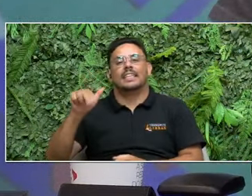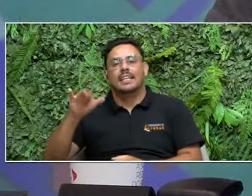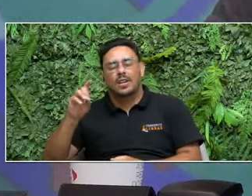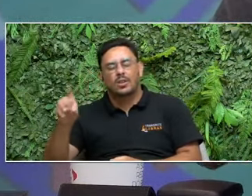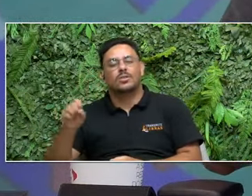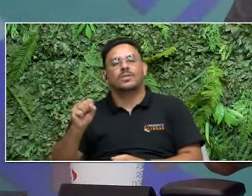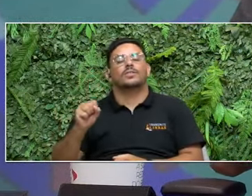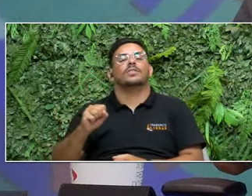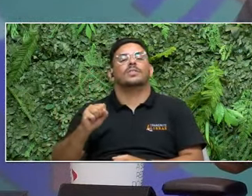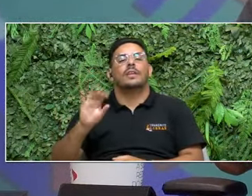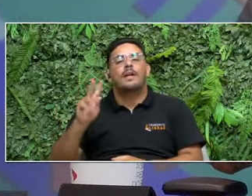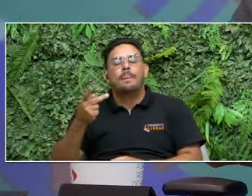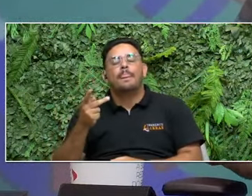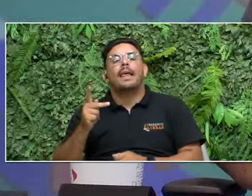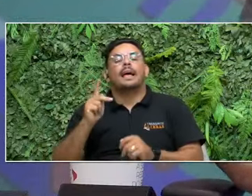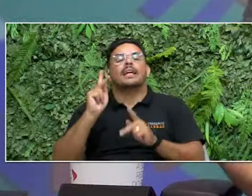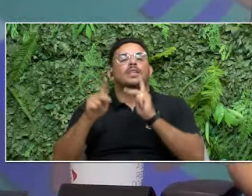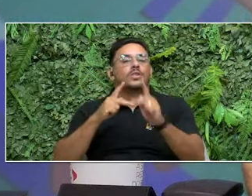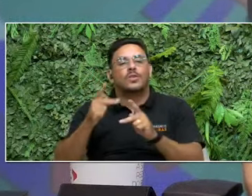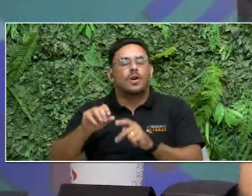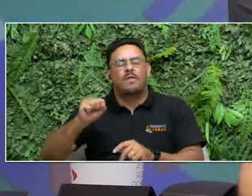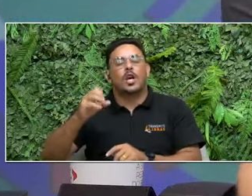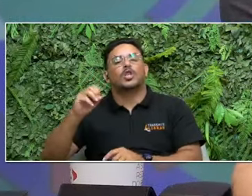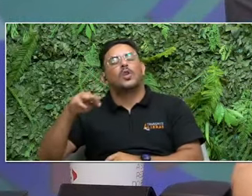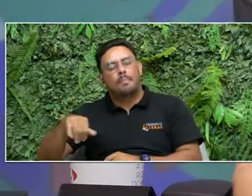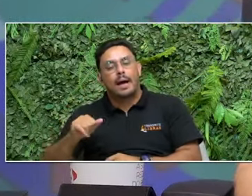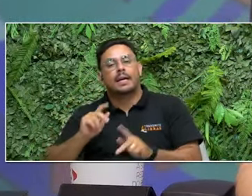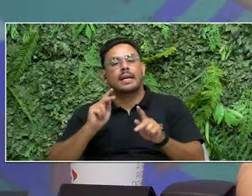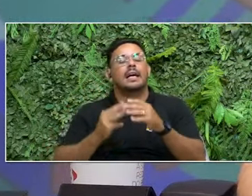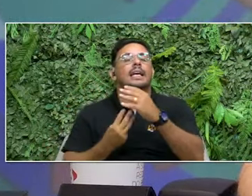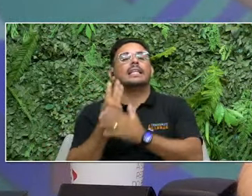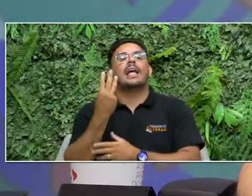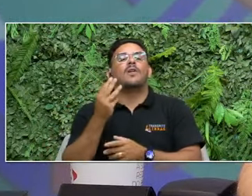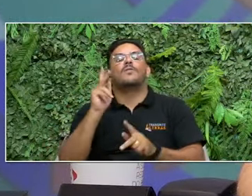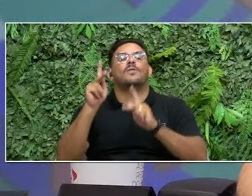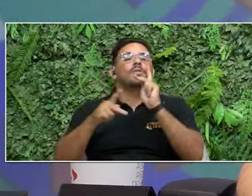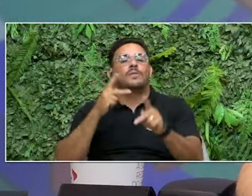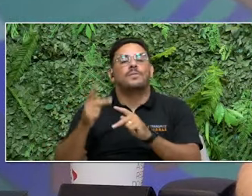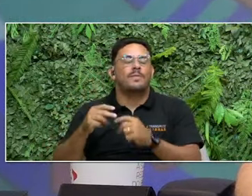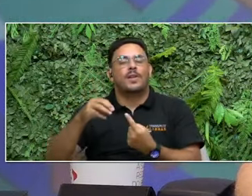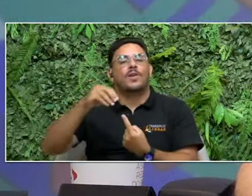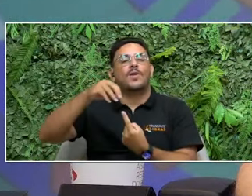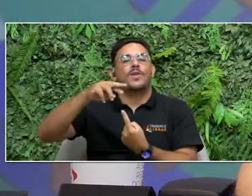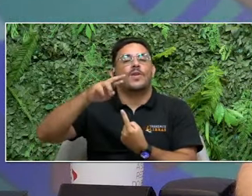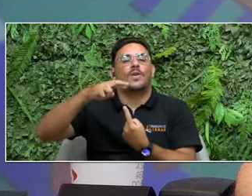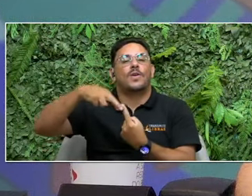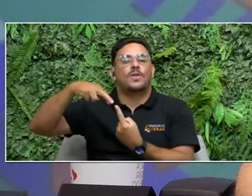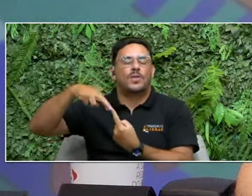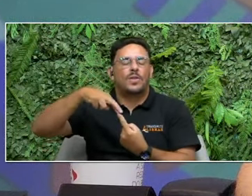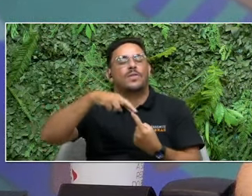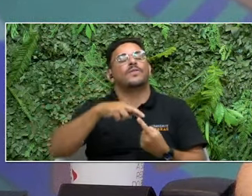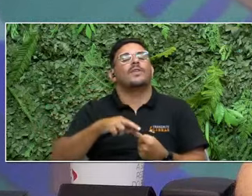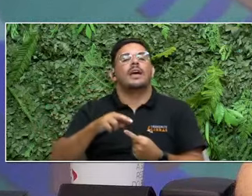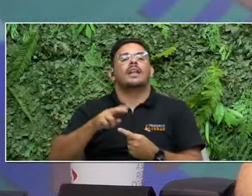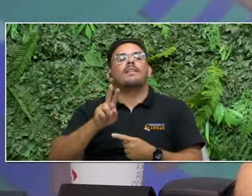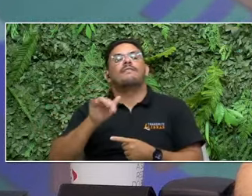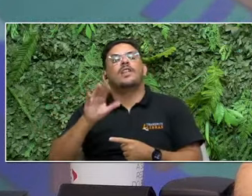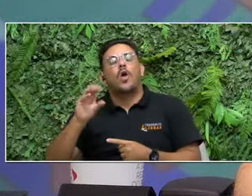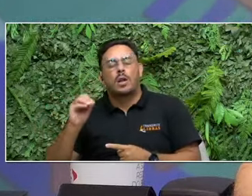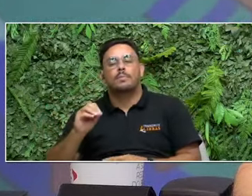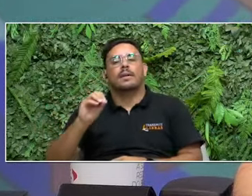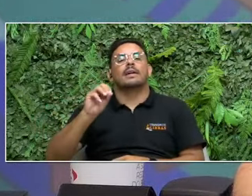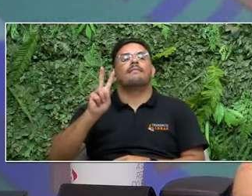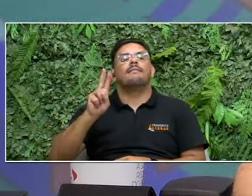Shopping Cidade VH Shopping Só Marcas Itaú Shopping na rodoviária e no aeroporto tem na Vila Olímpica labareda alí de Melo